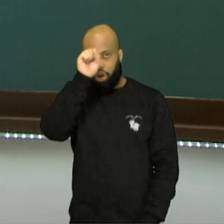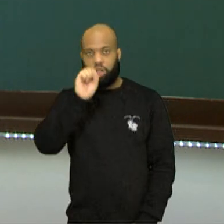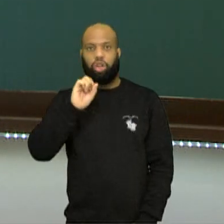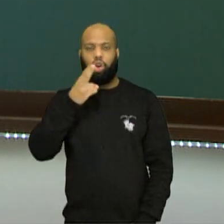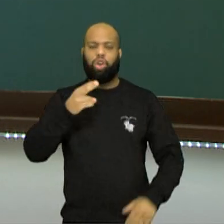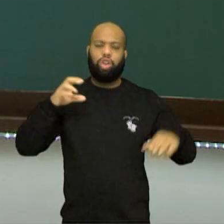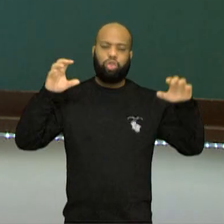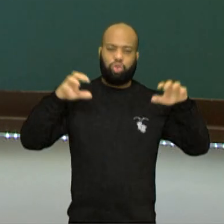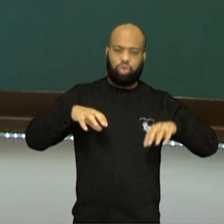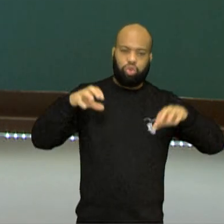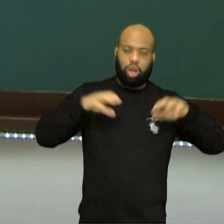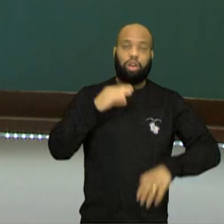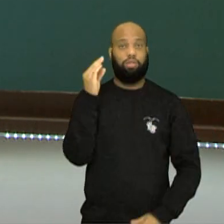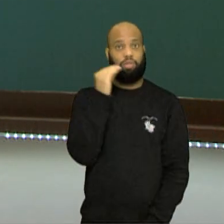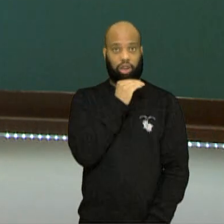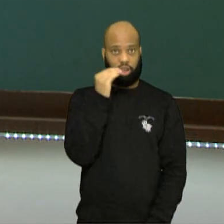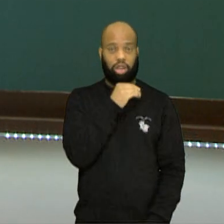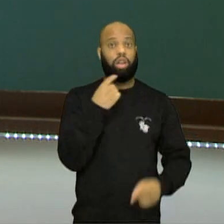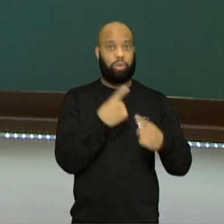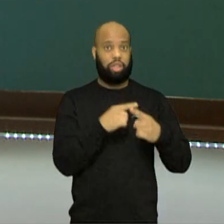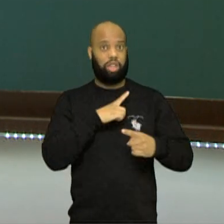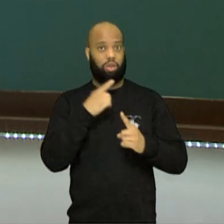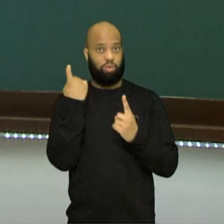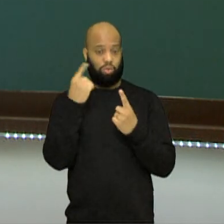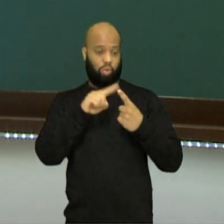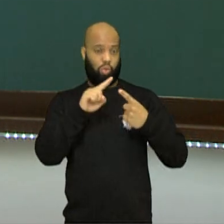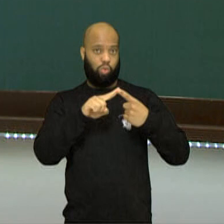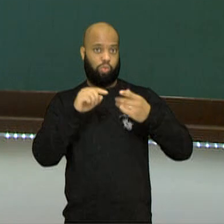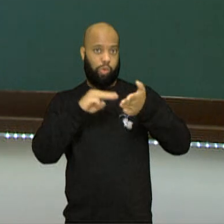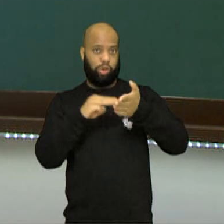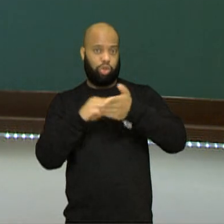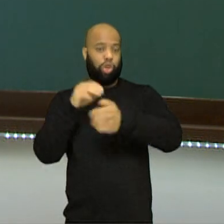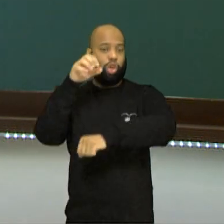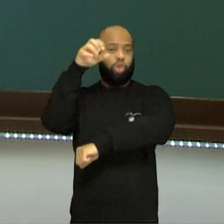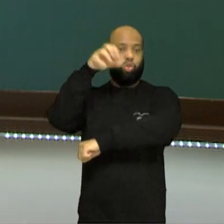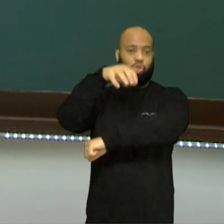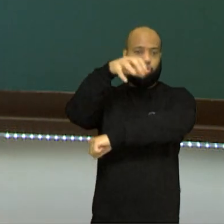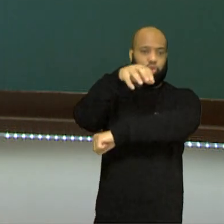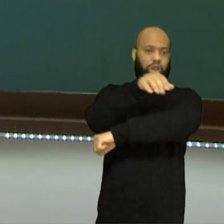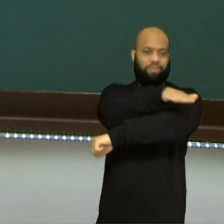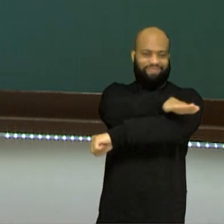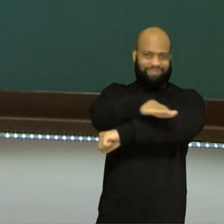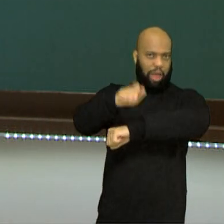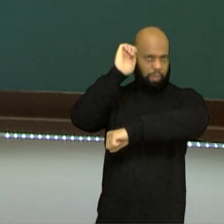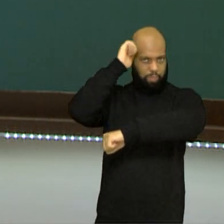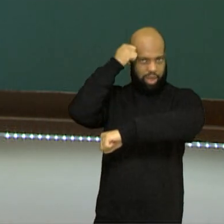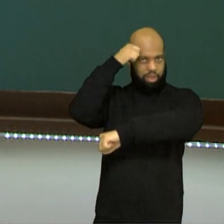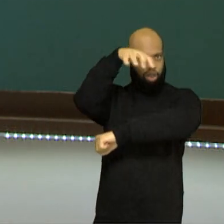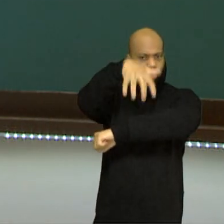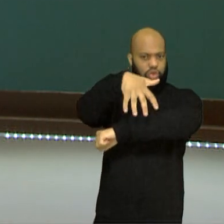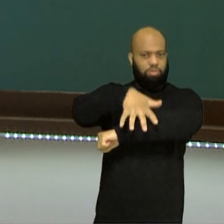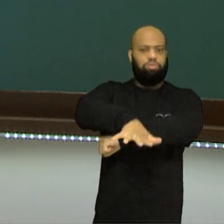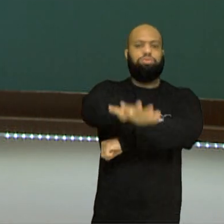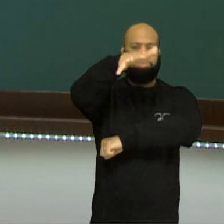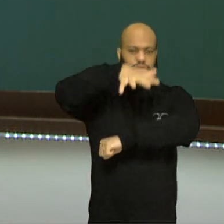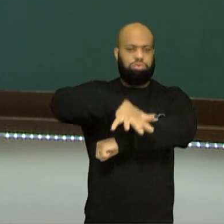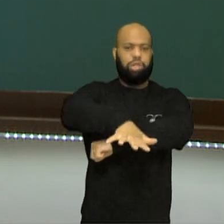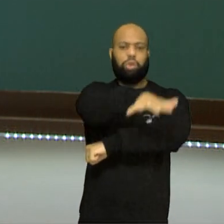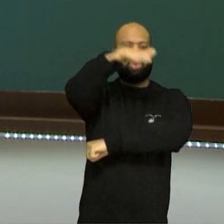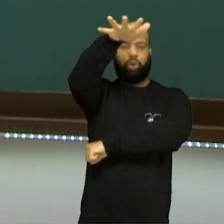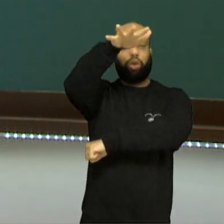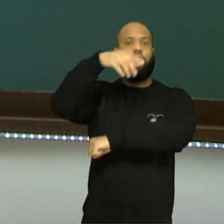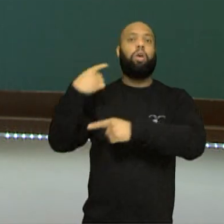que eu falei que uma causa era a impermeabilização, né? Nós cobrirmos o solo e fazer com que essa água